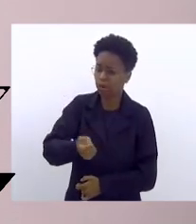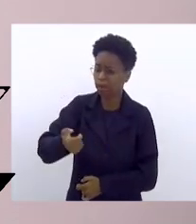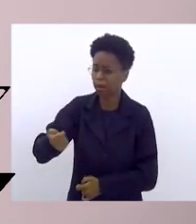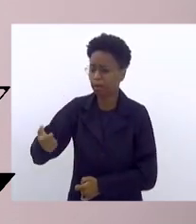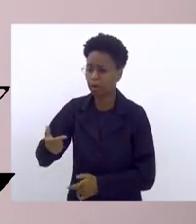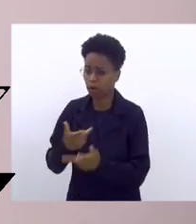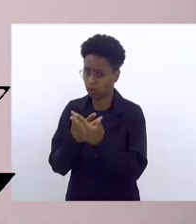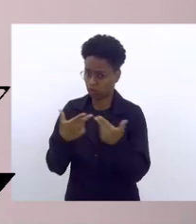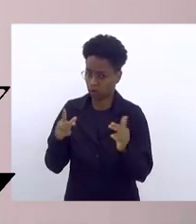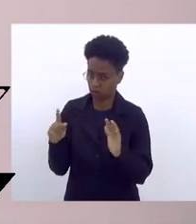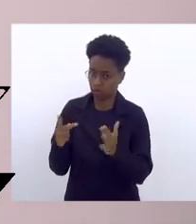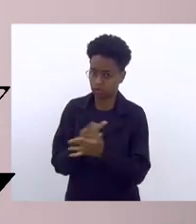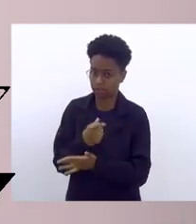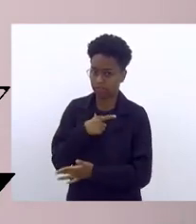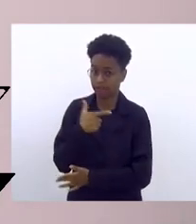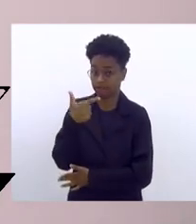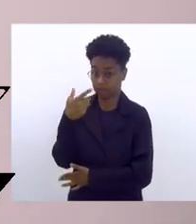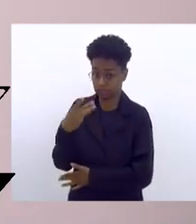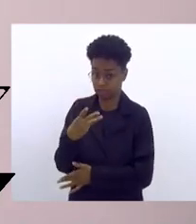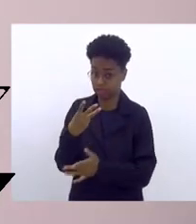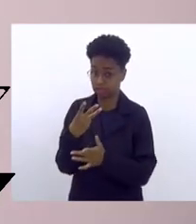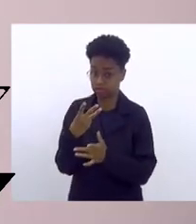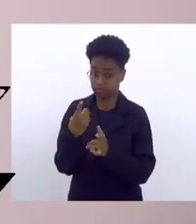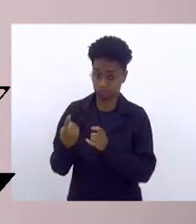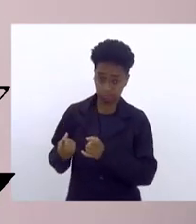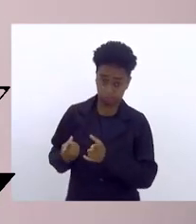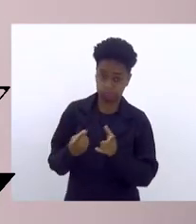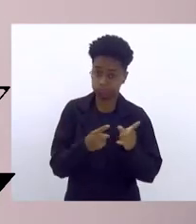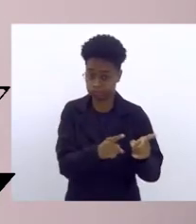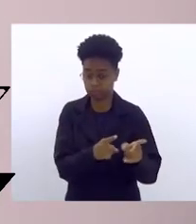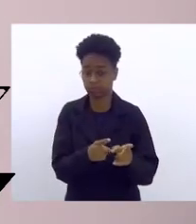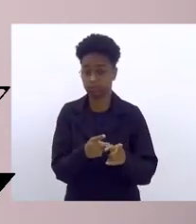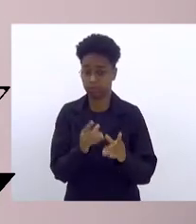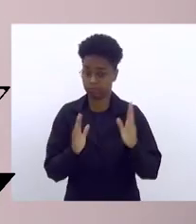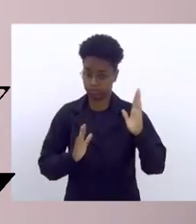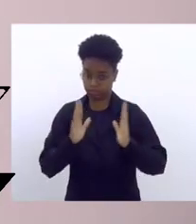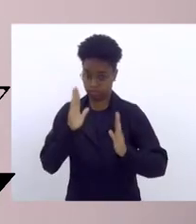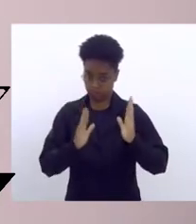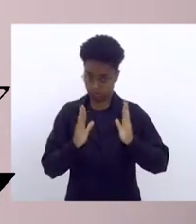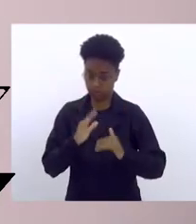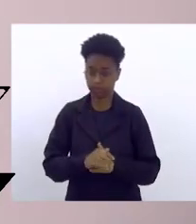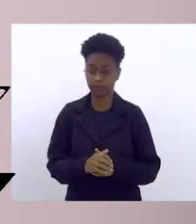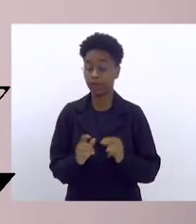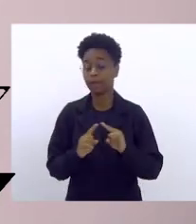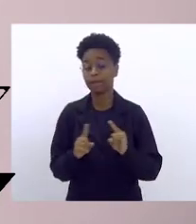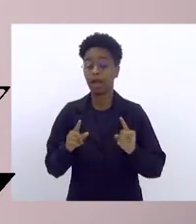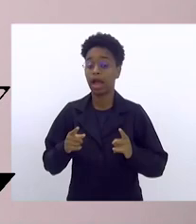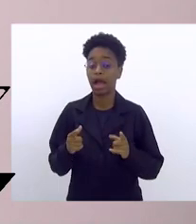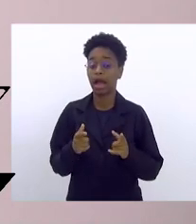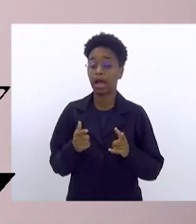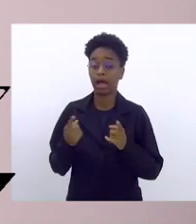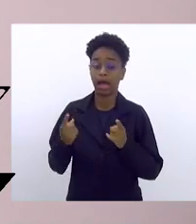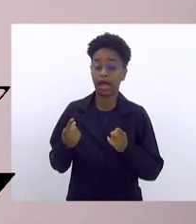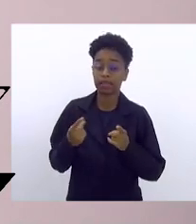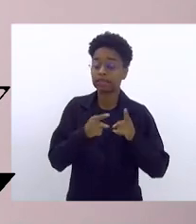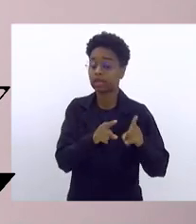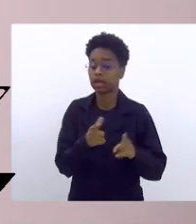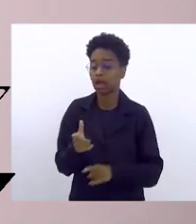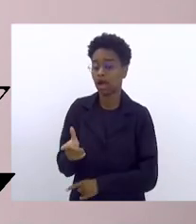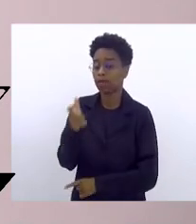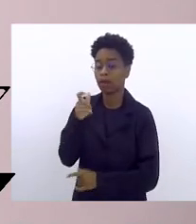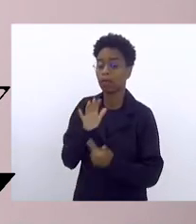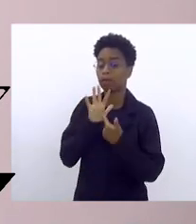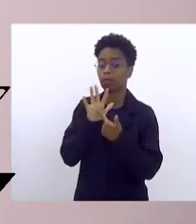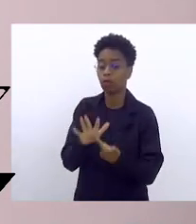estatísticos foram 23 ataques nesses anos os ataques armados assinalam um conjunto de